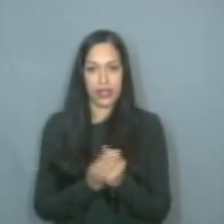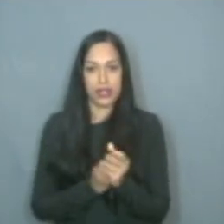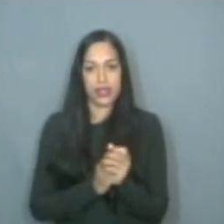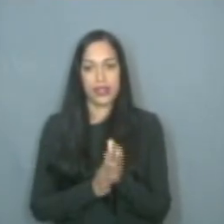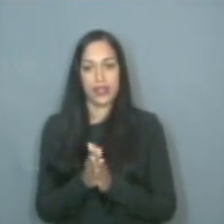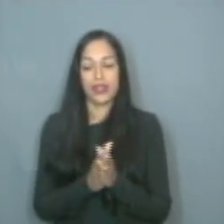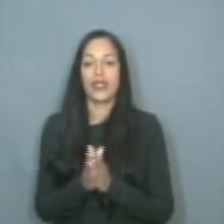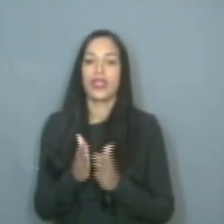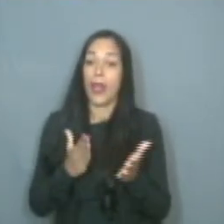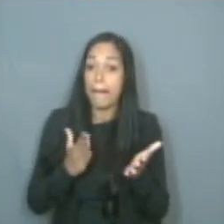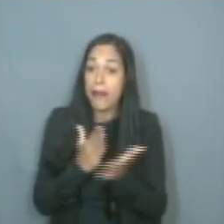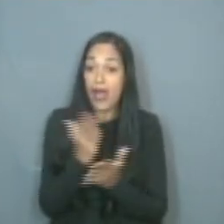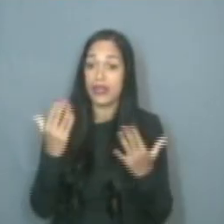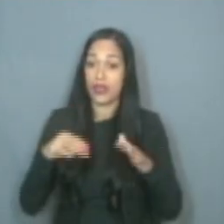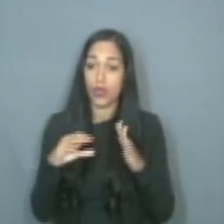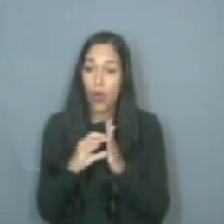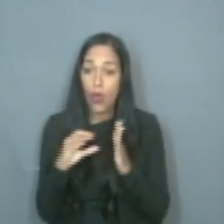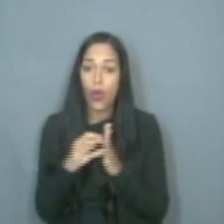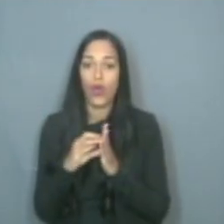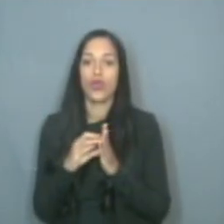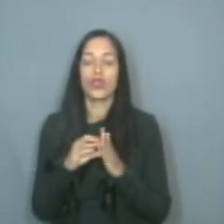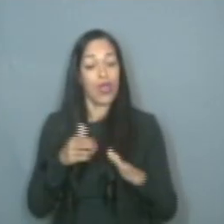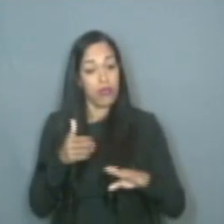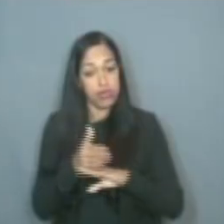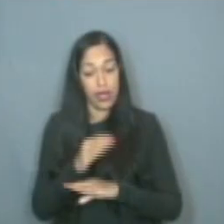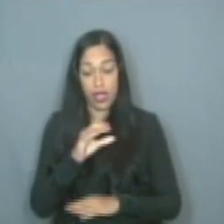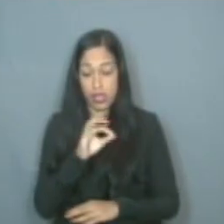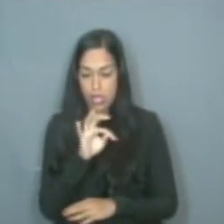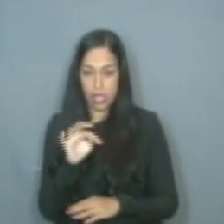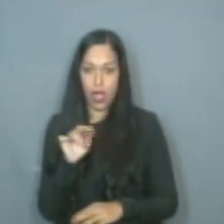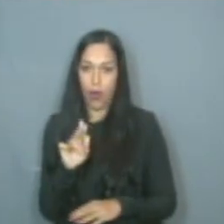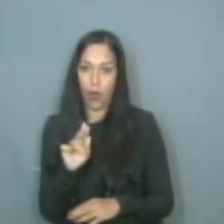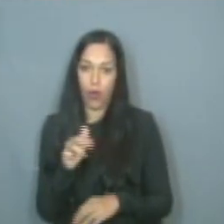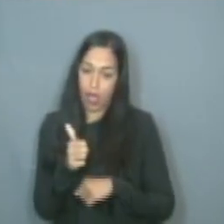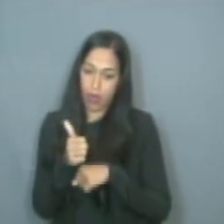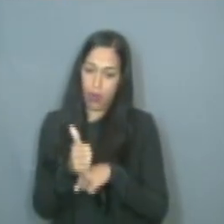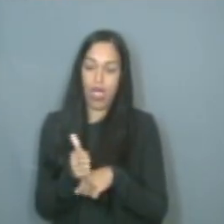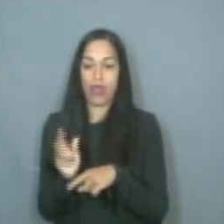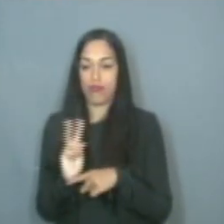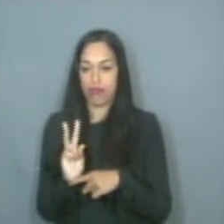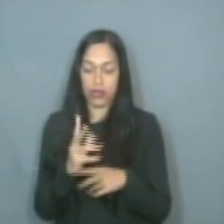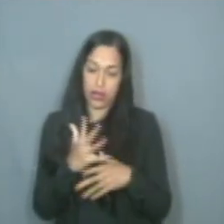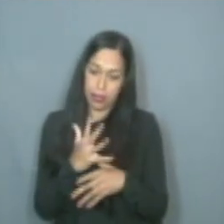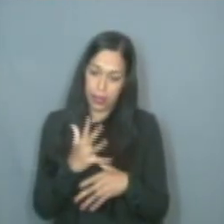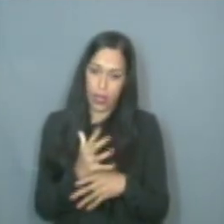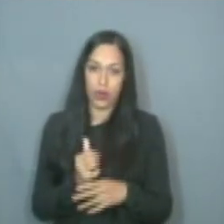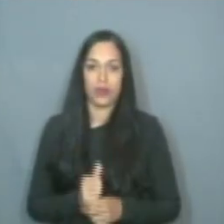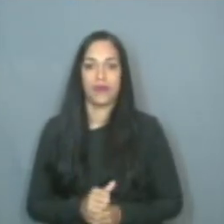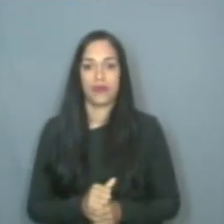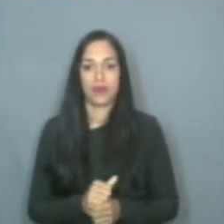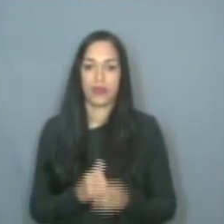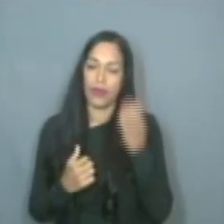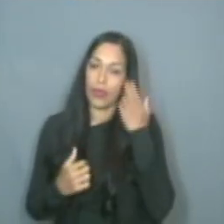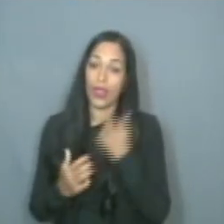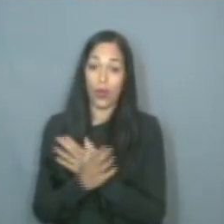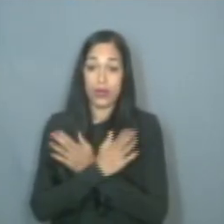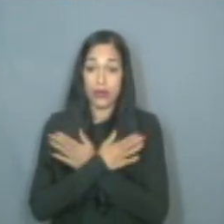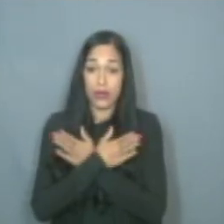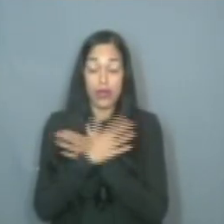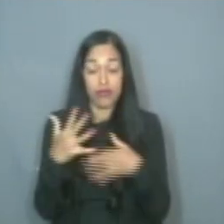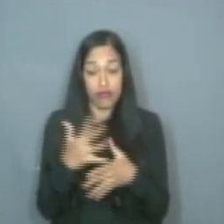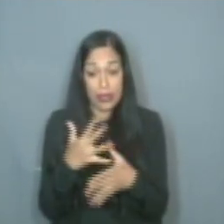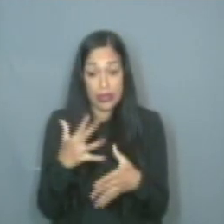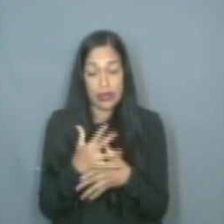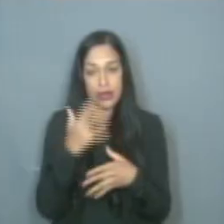que entrem na CTTU, que se tornem guarda municipal, que levem dignidade para a sua casa. O desemprego aqui na nossa cidade é